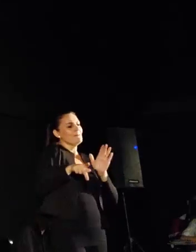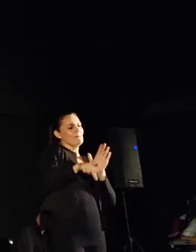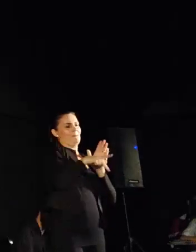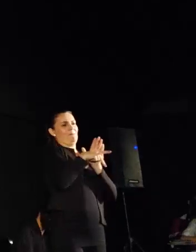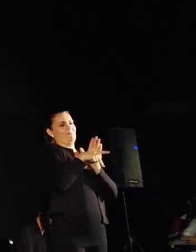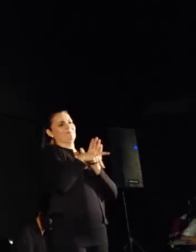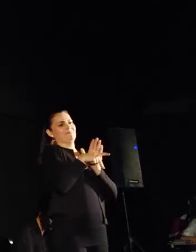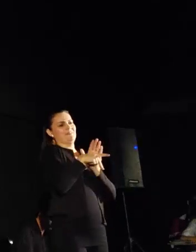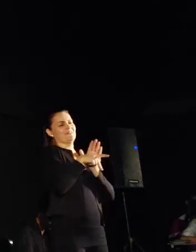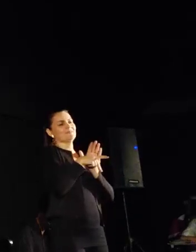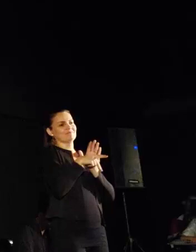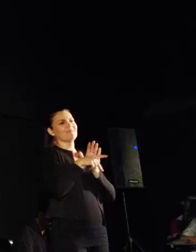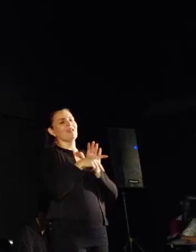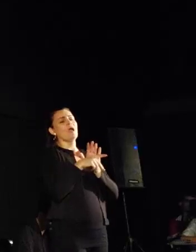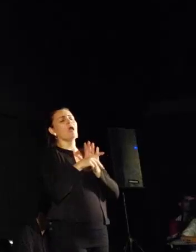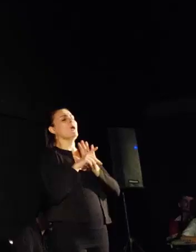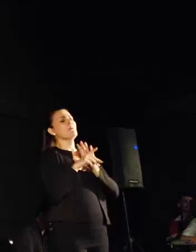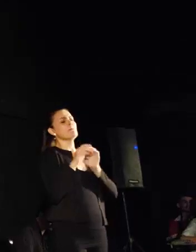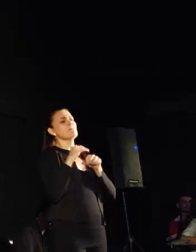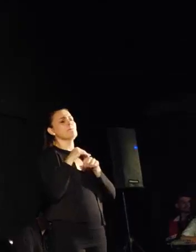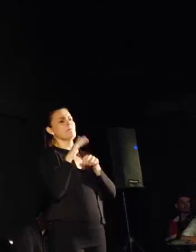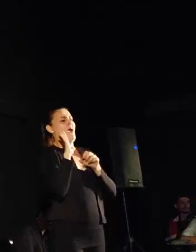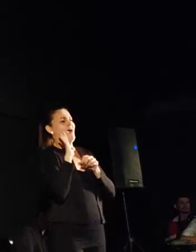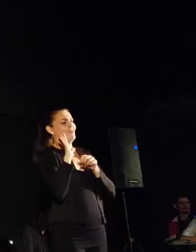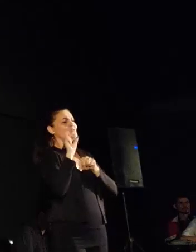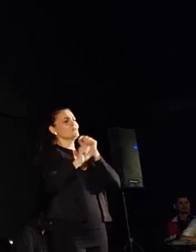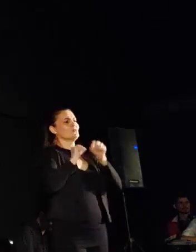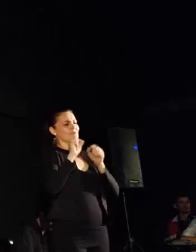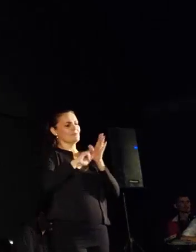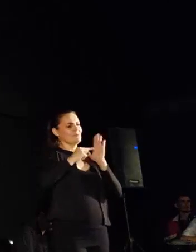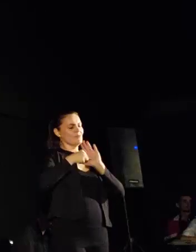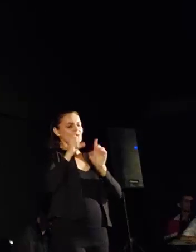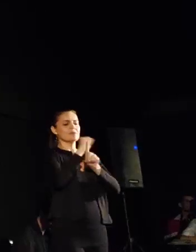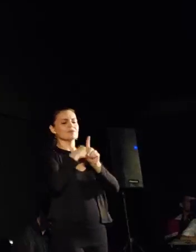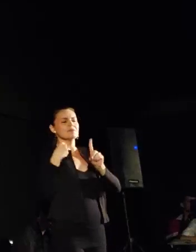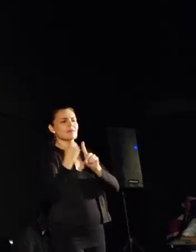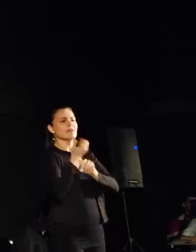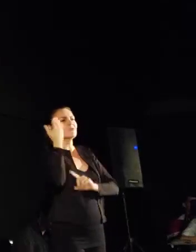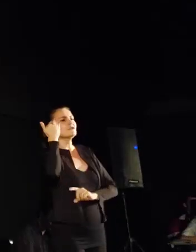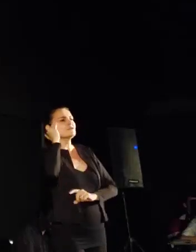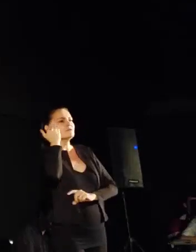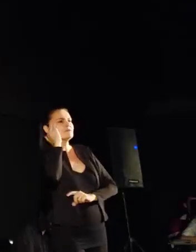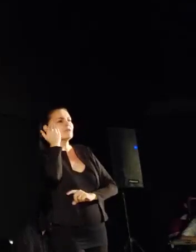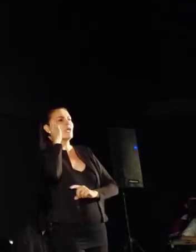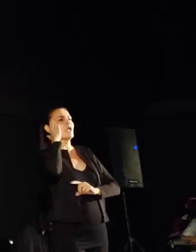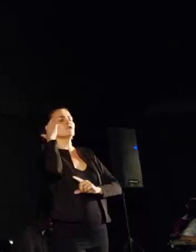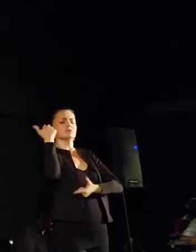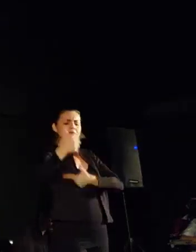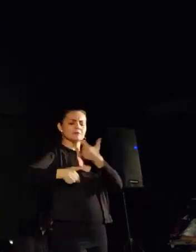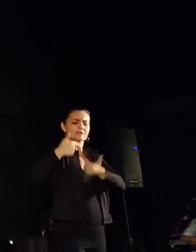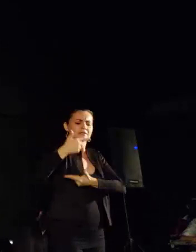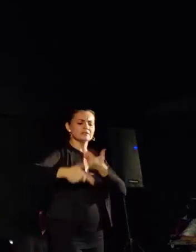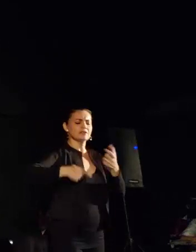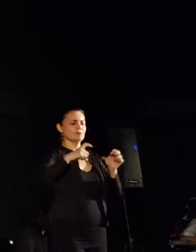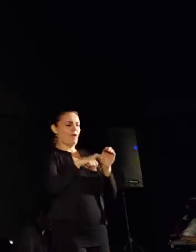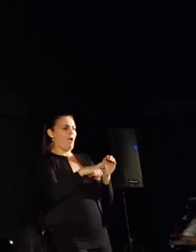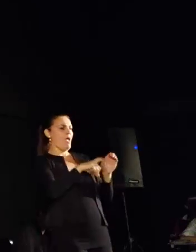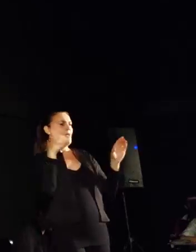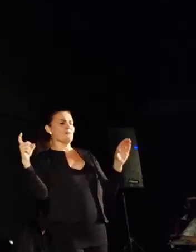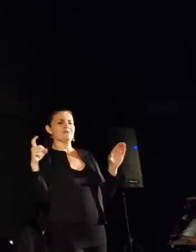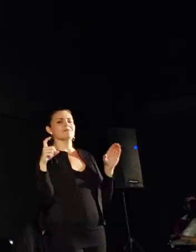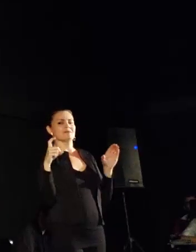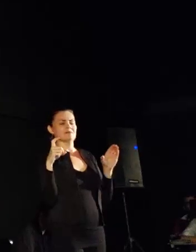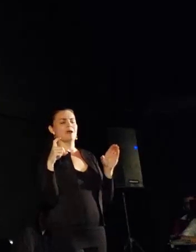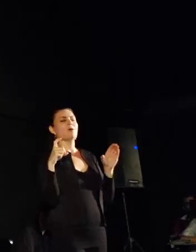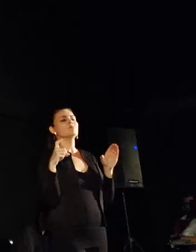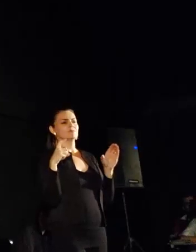Certo? E mais do que isso, o que é uma sociedade que compreende o exercício da sua emancipação